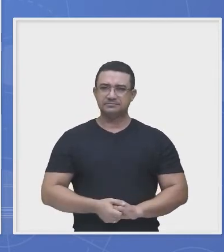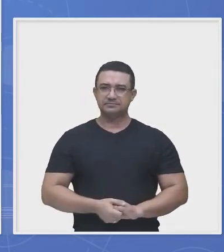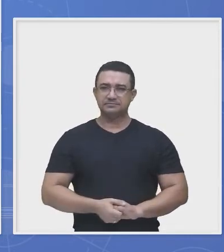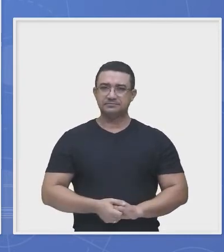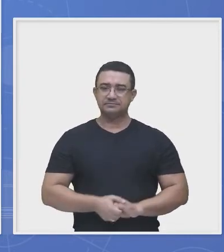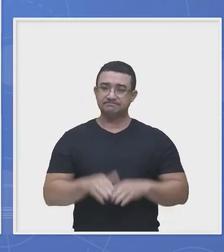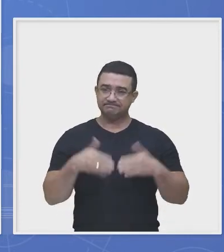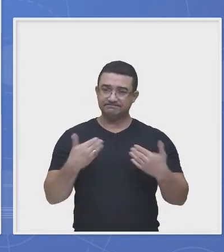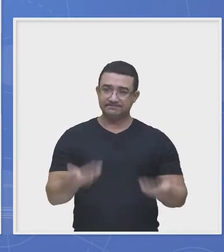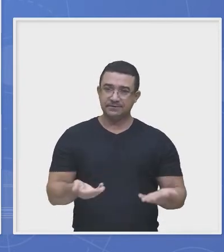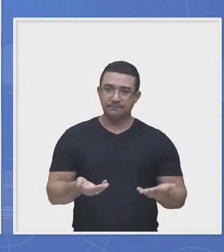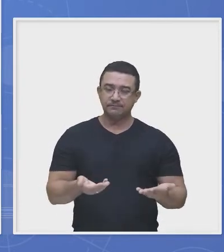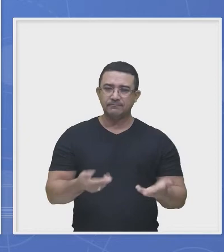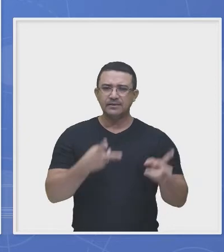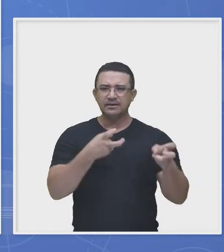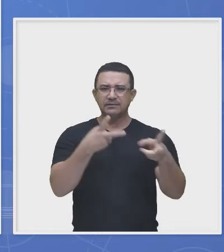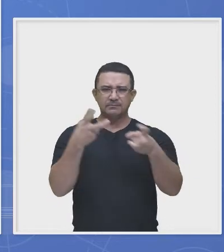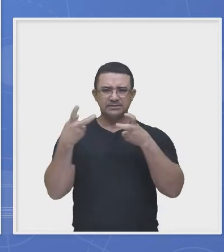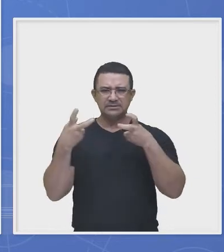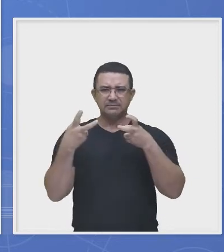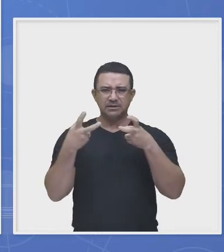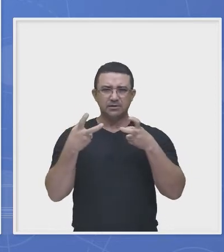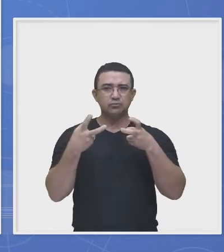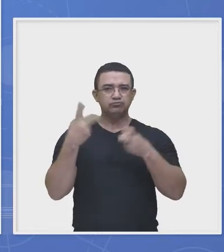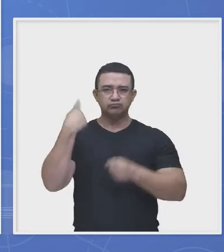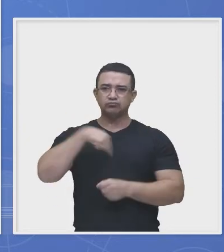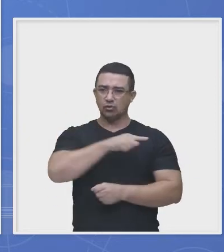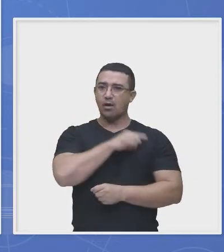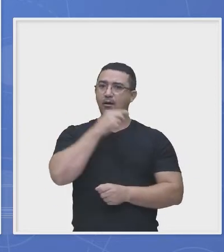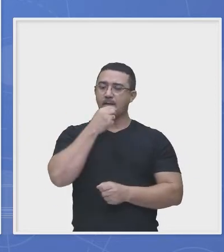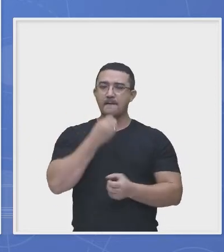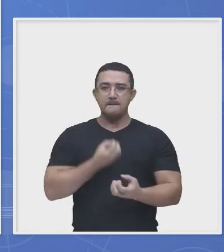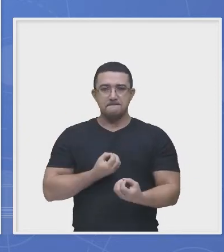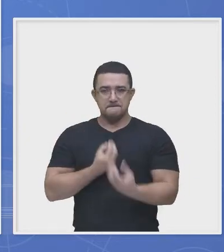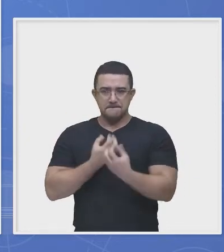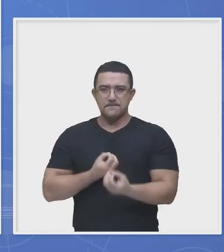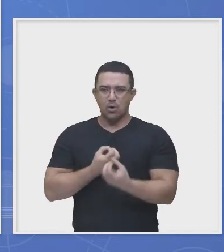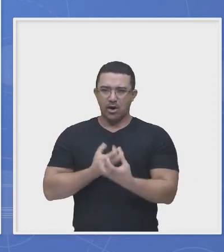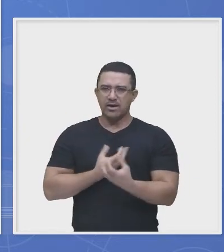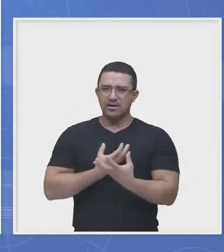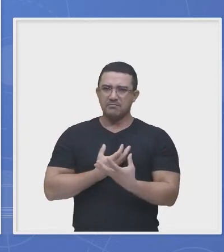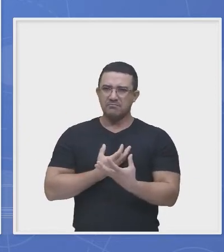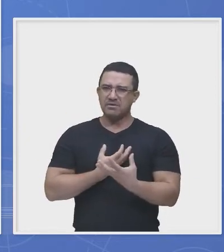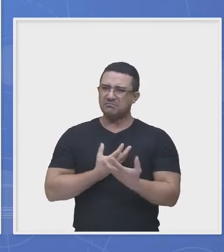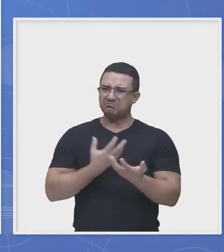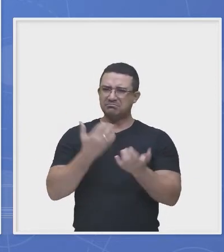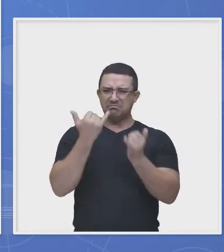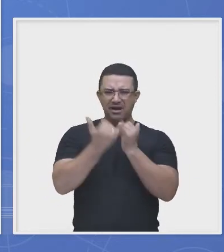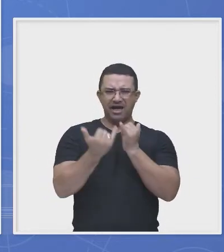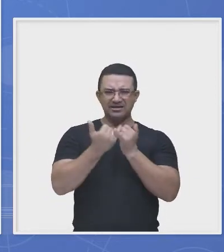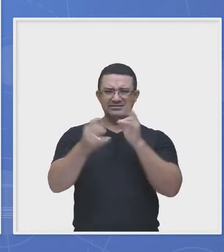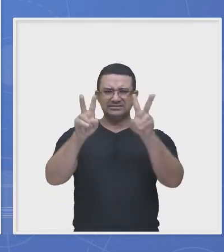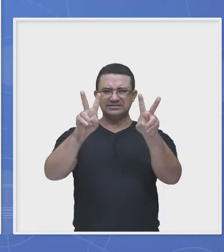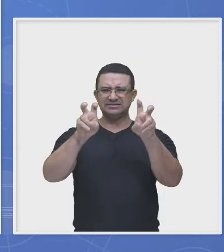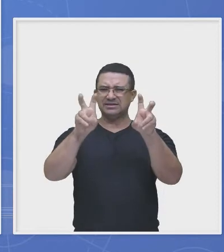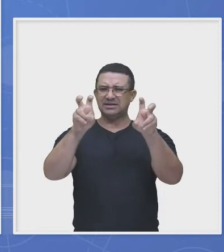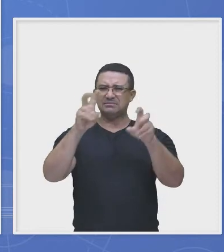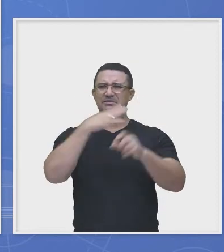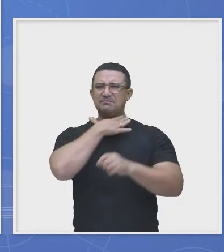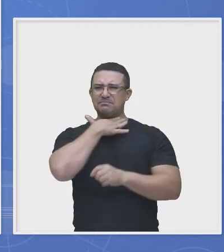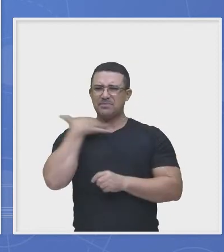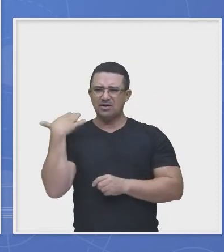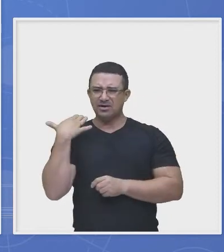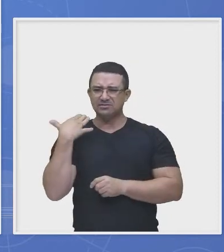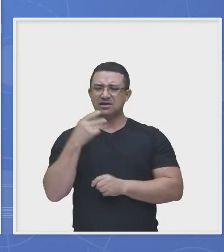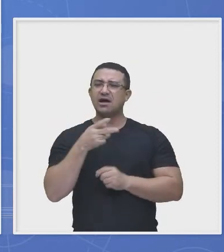Muito bem. Observe que o nosso poema ele tem um tom um tanto mórbido, né? Ele trata aí da perda de um